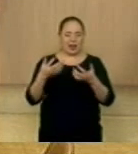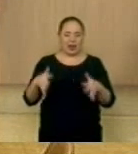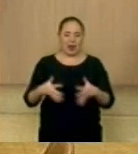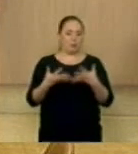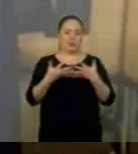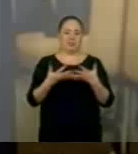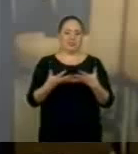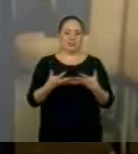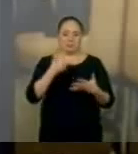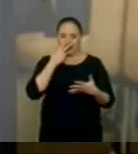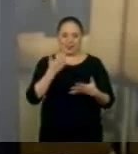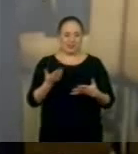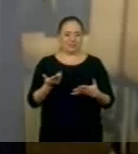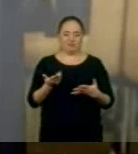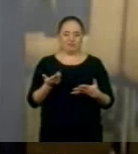ameaçada.